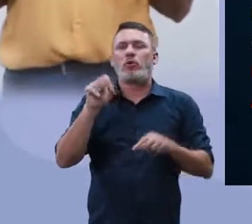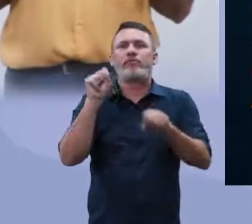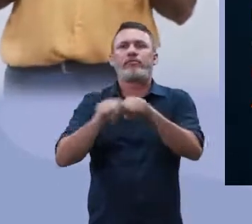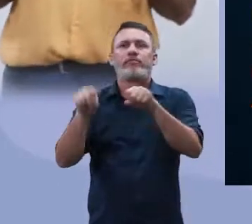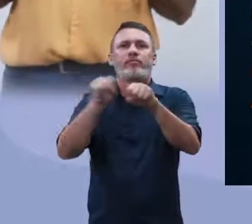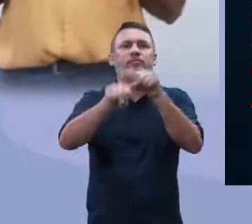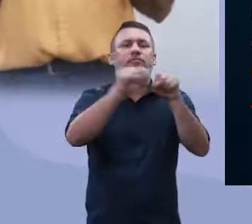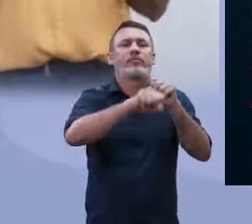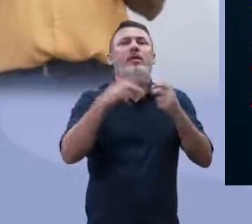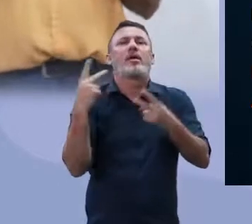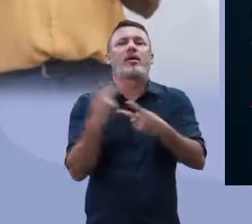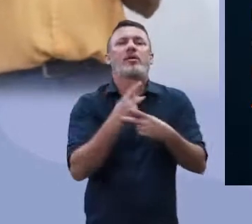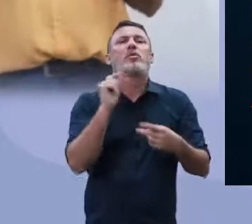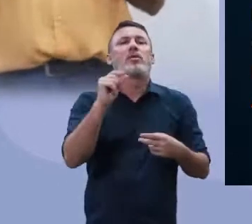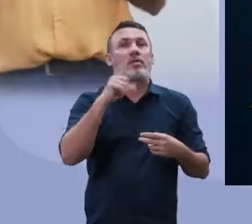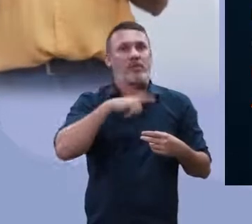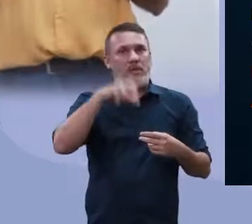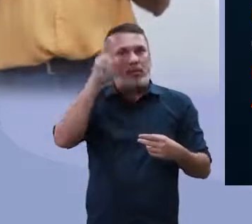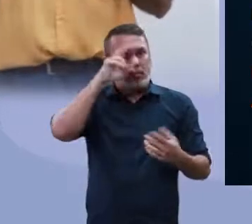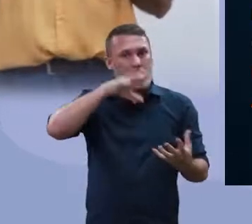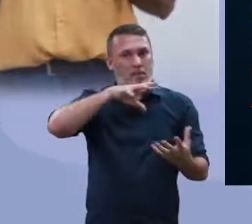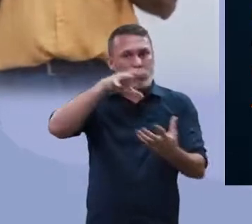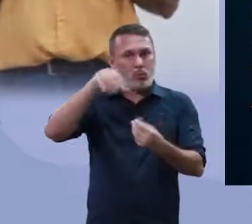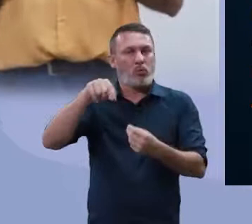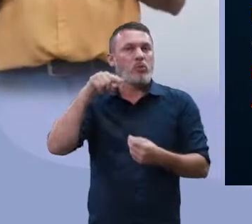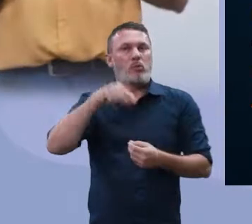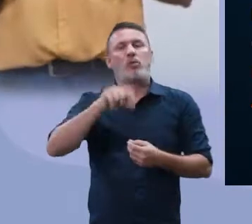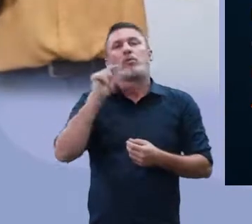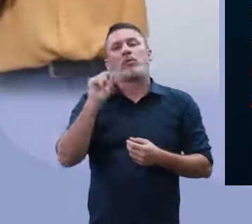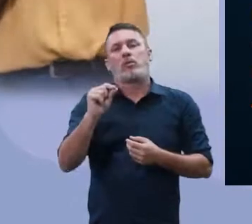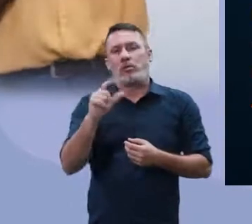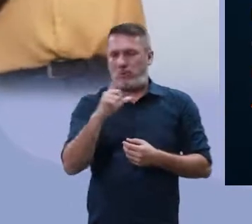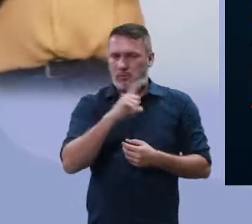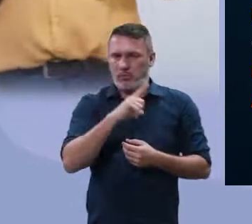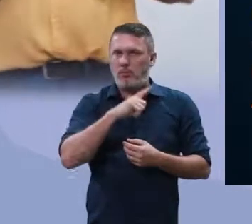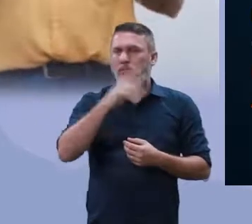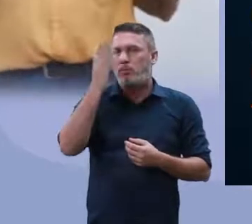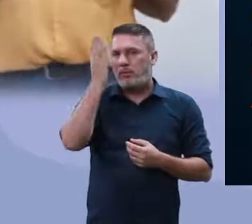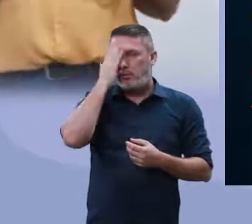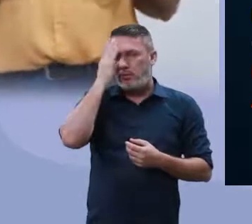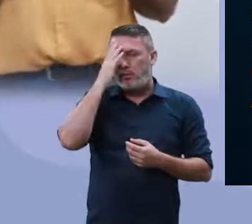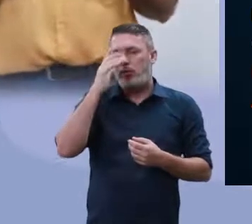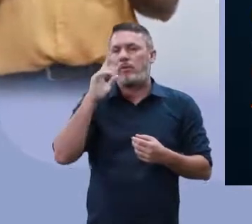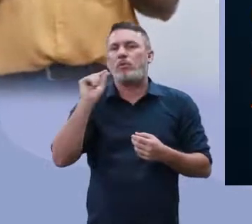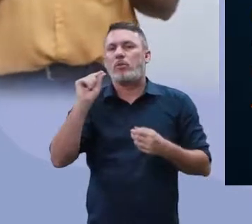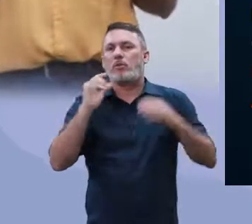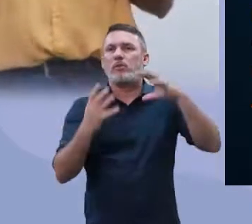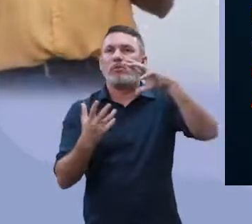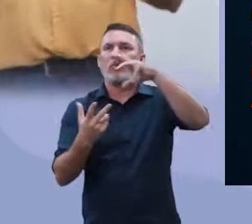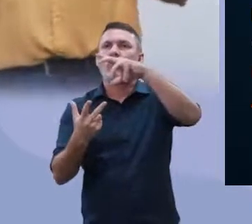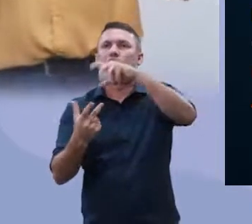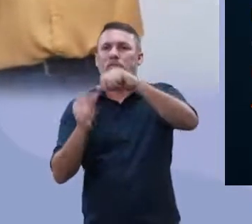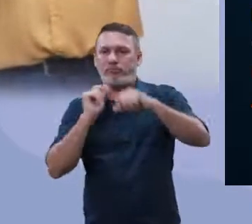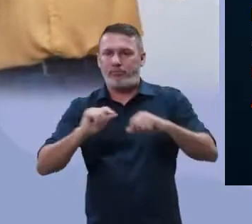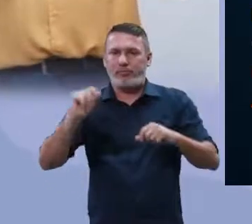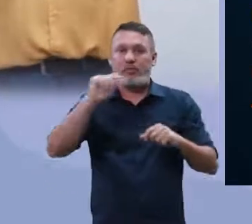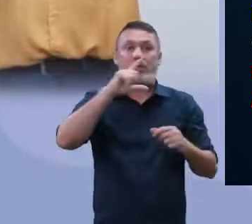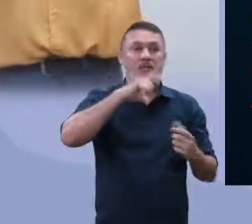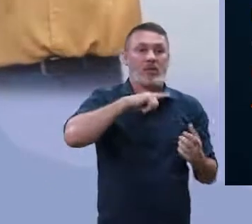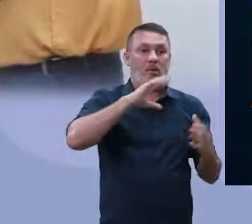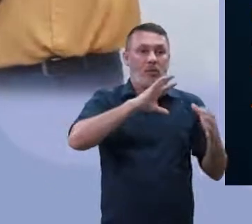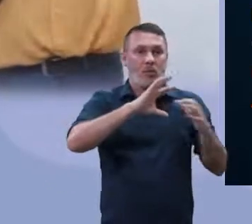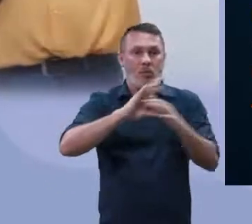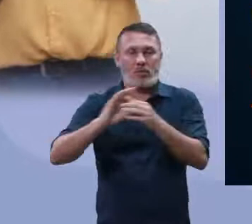que lembrar a Terra da seguinte forma. A Terra, ela estruturou-se e formou-se a sua atmosfera. Então, dentro de um